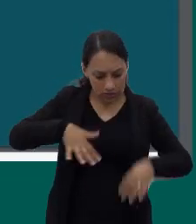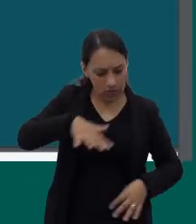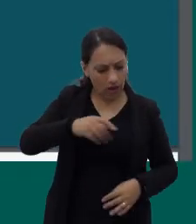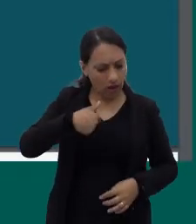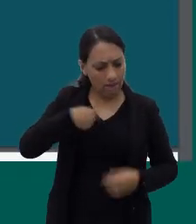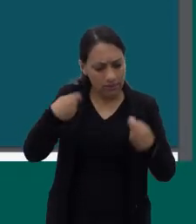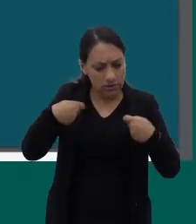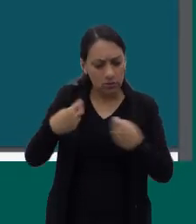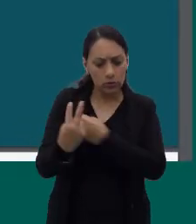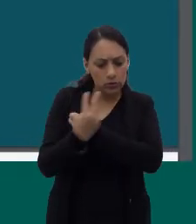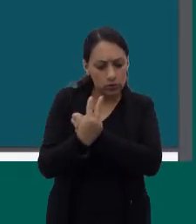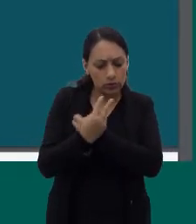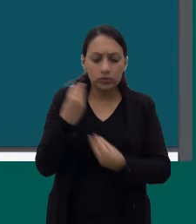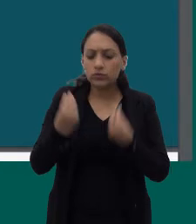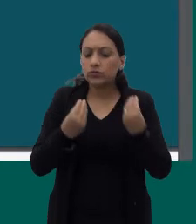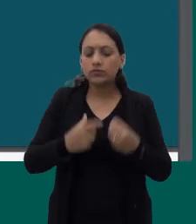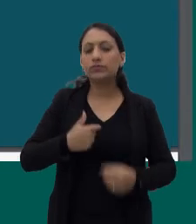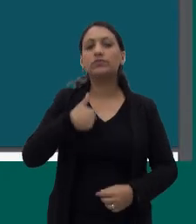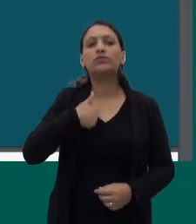momento.